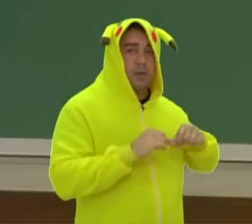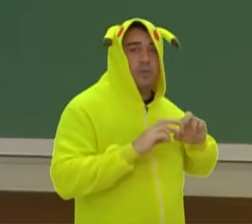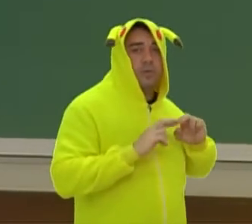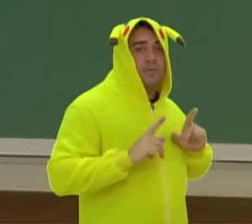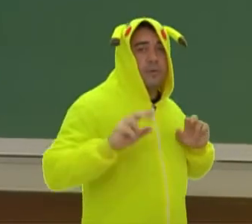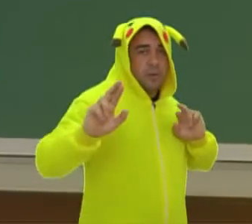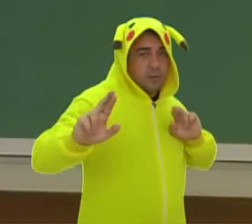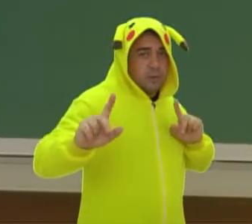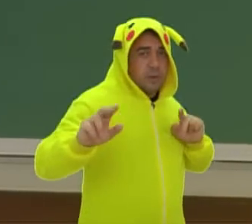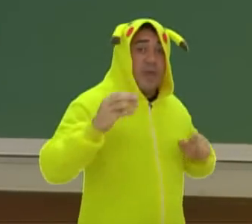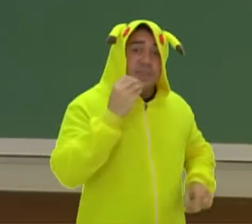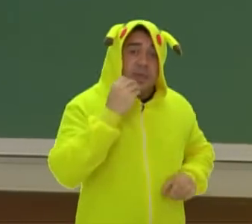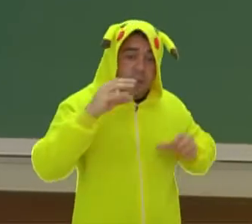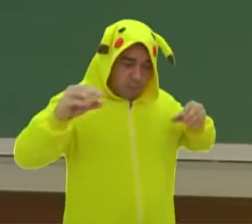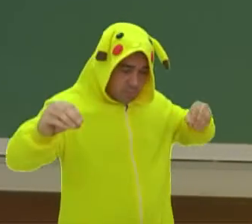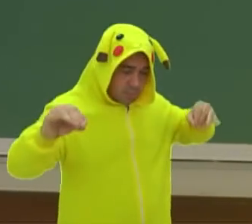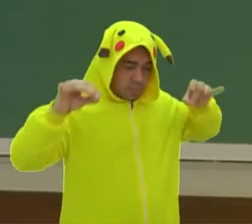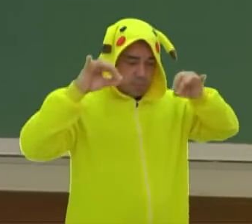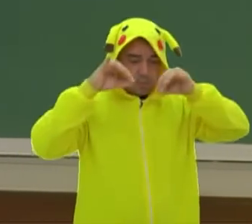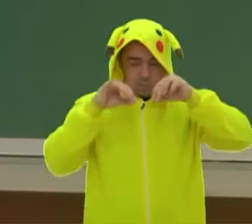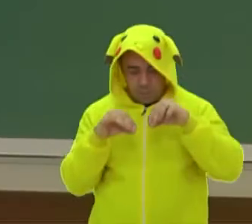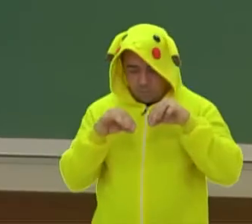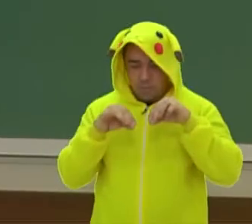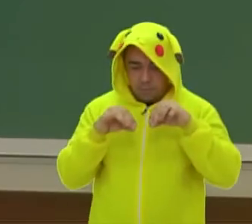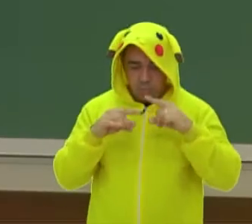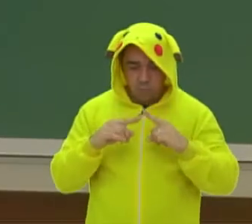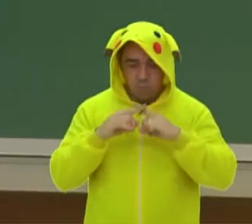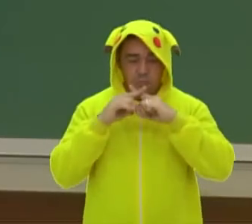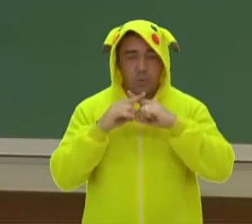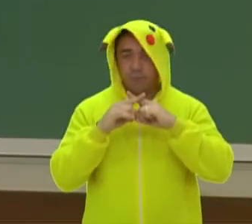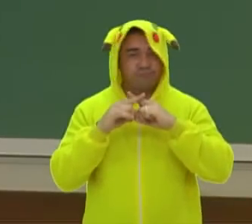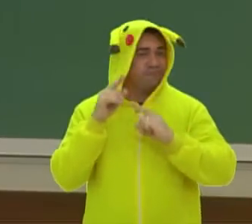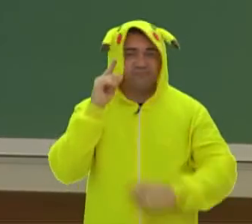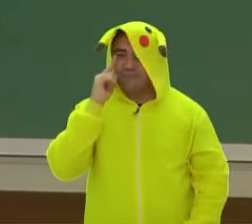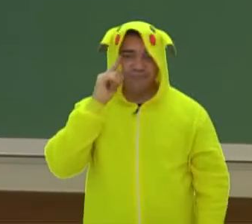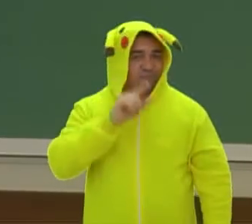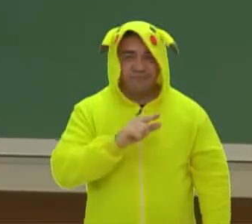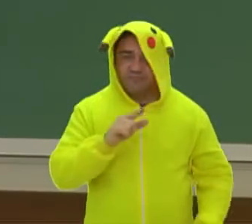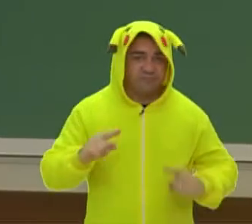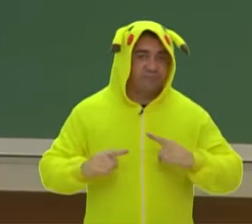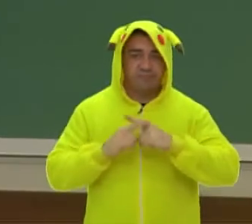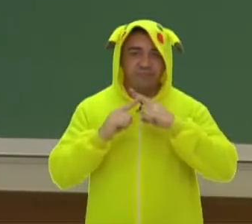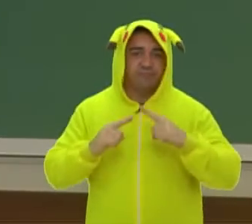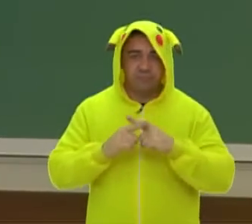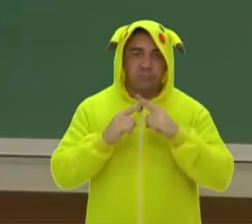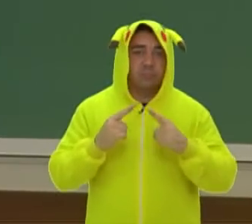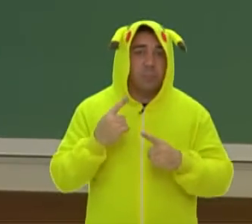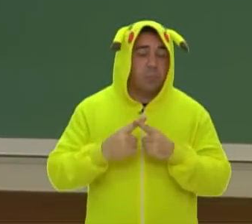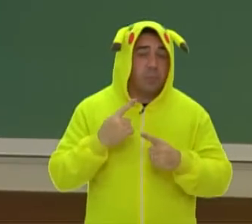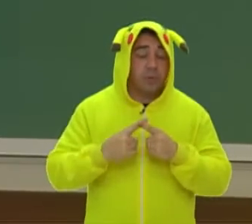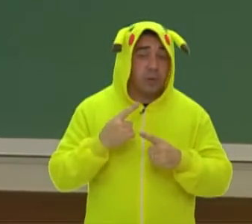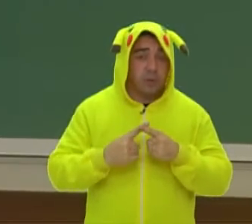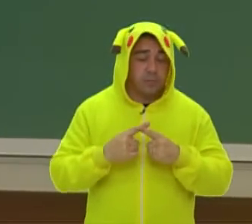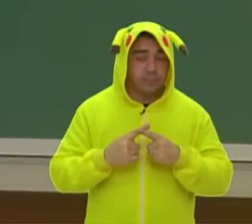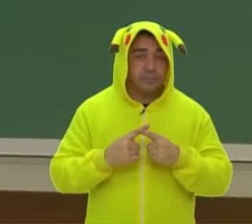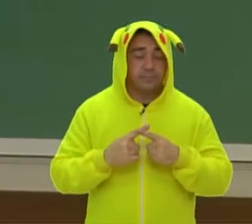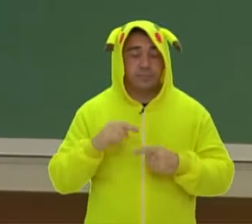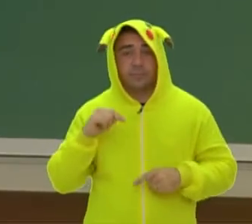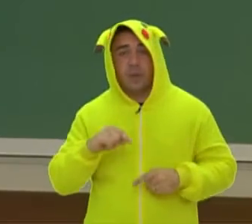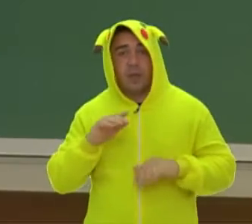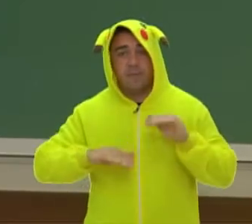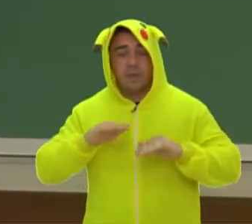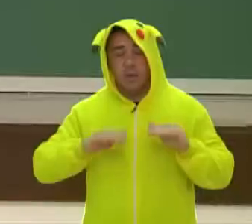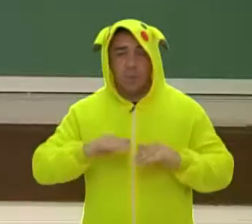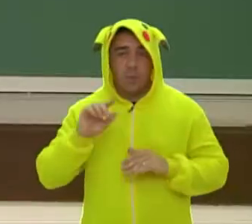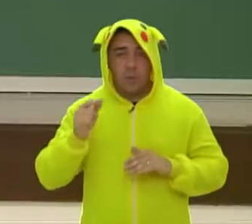Se eu tentar juntar essas duas espécies novamente, essas duas populações, não vai haver cruzamento. Ou porque está